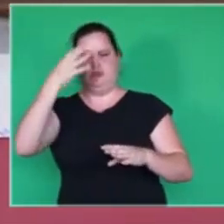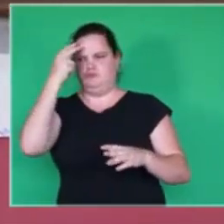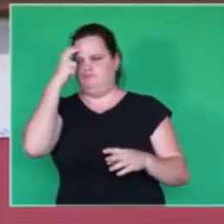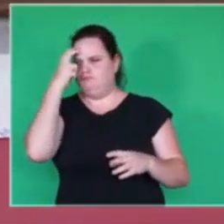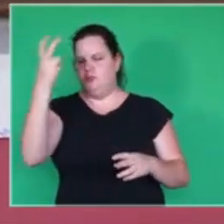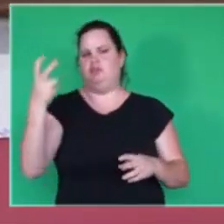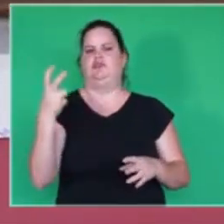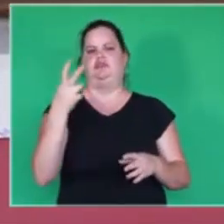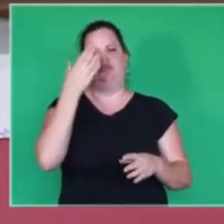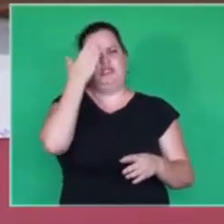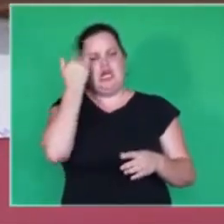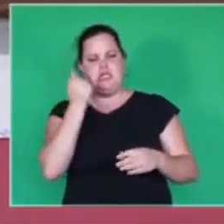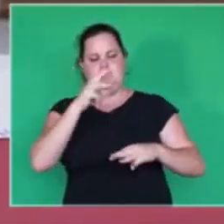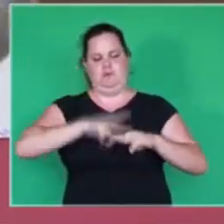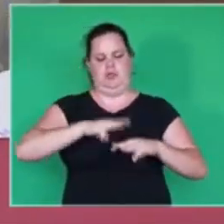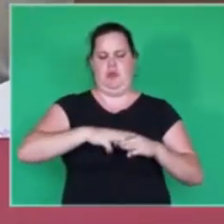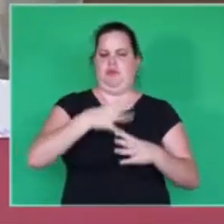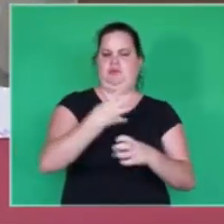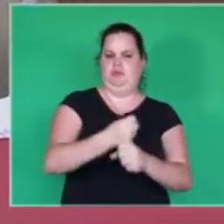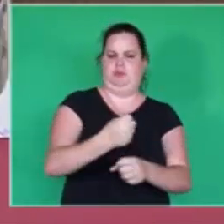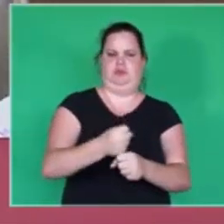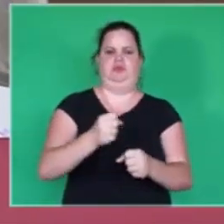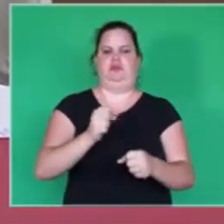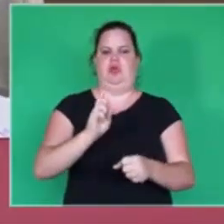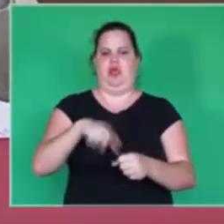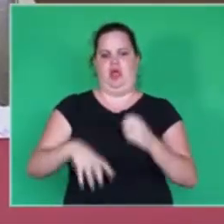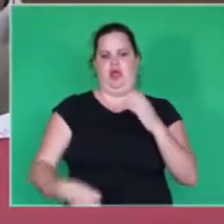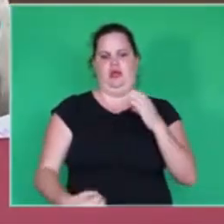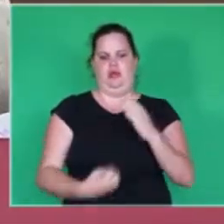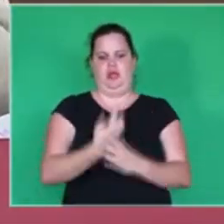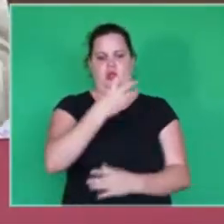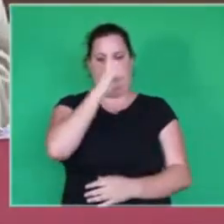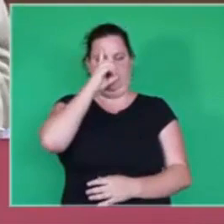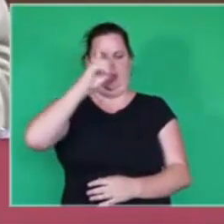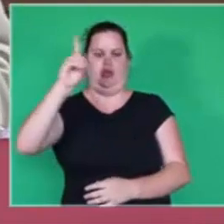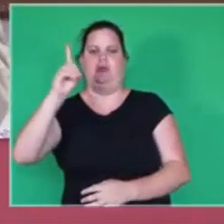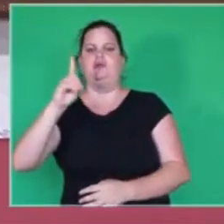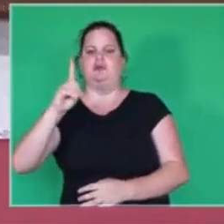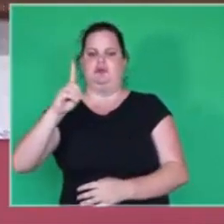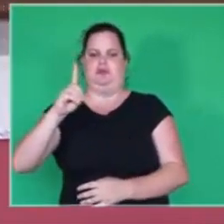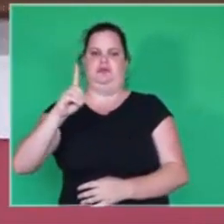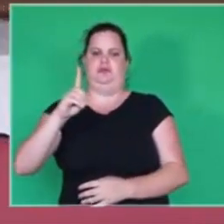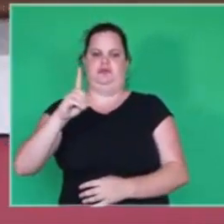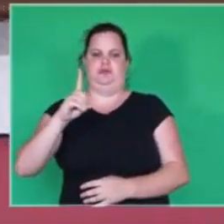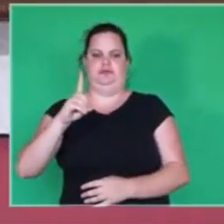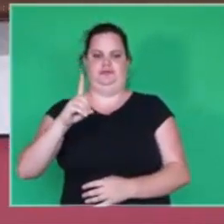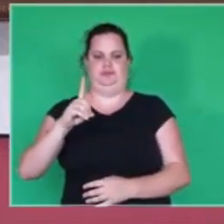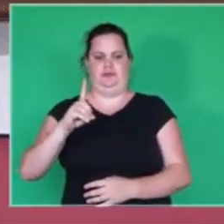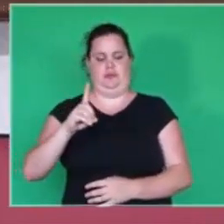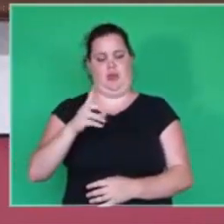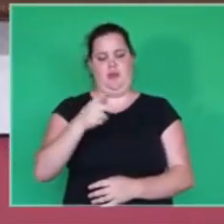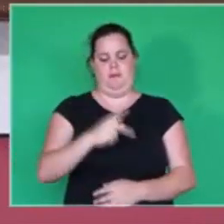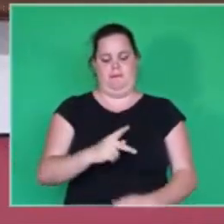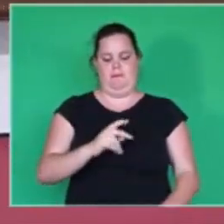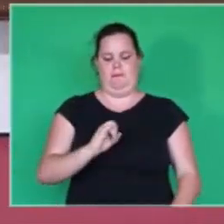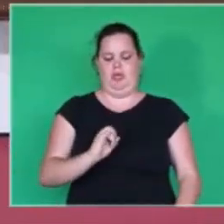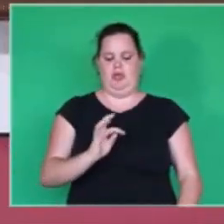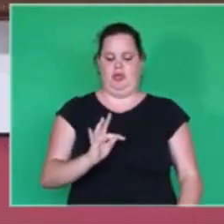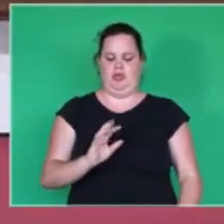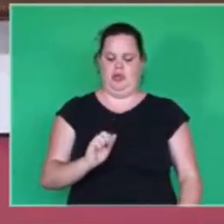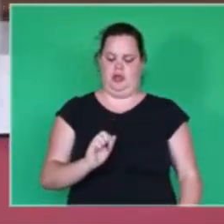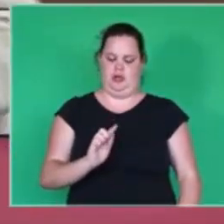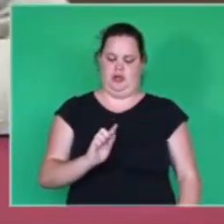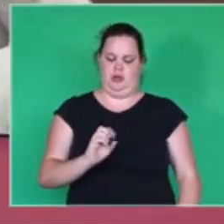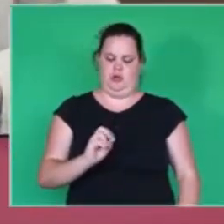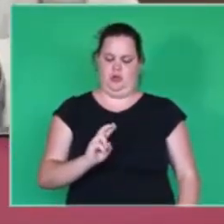geômetra, seja lá o que for. Ele construiu na cabeça de Pitágoras. No período já,